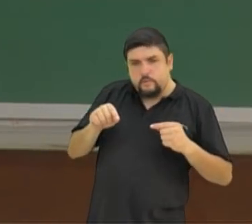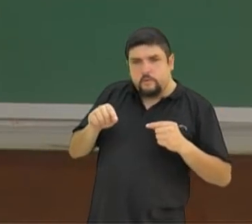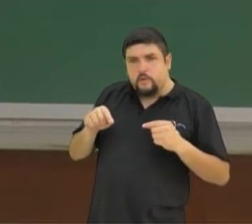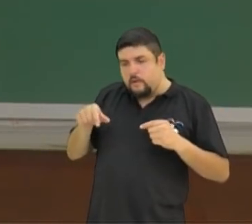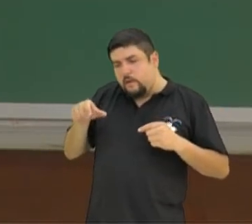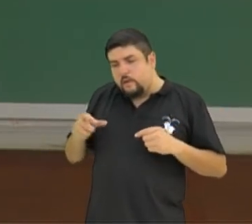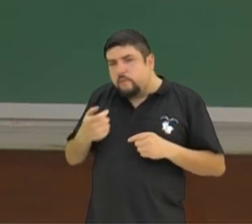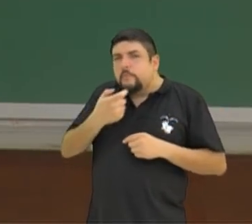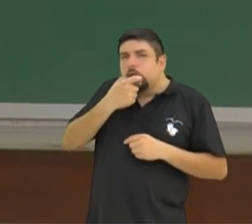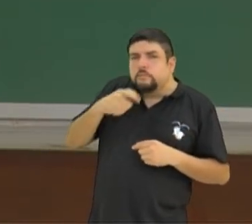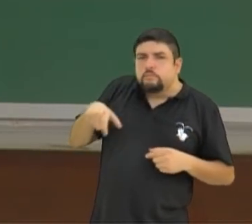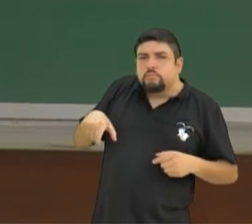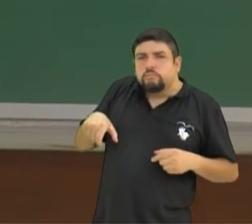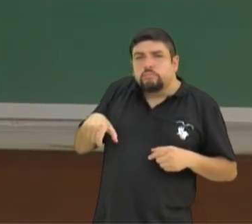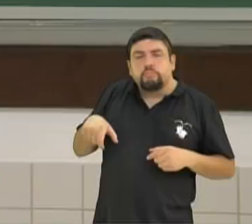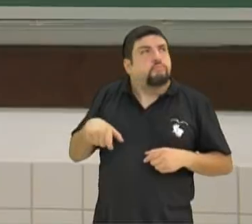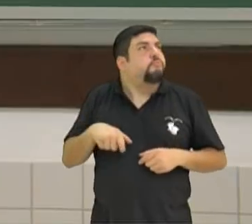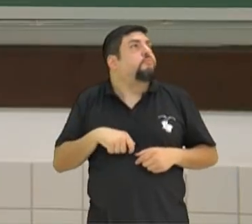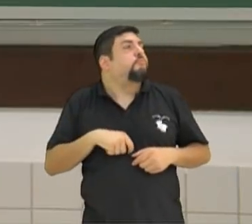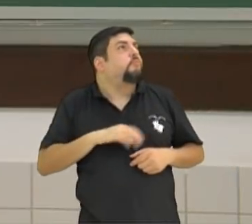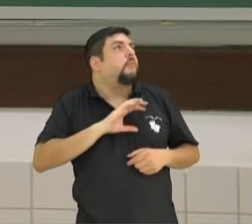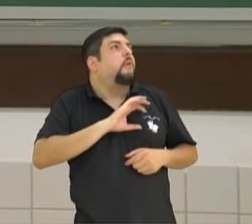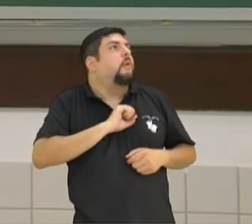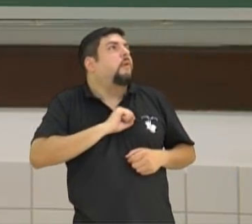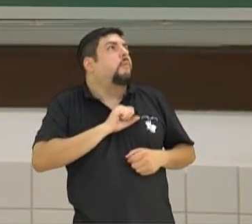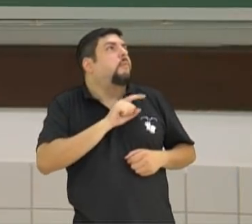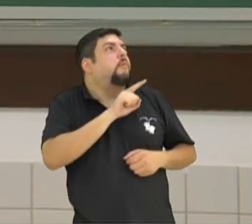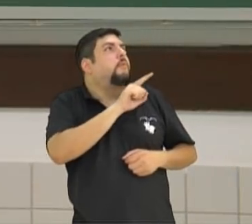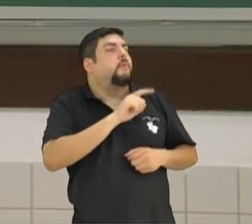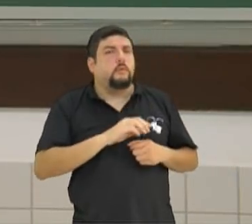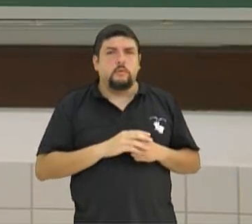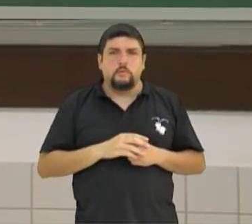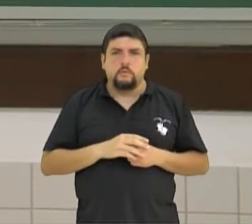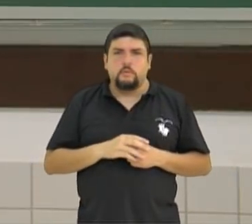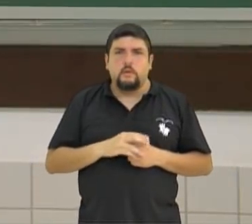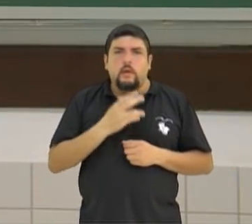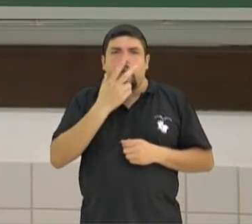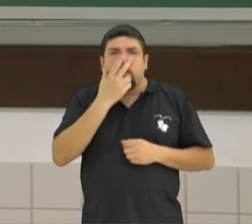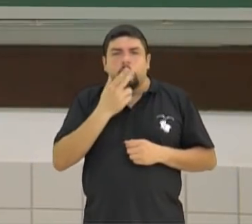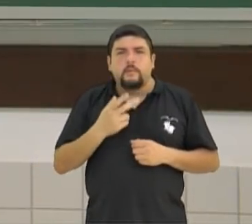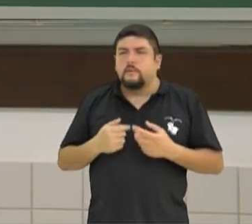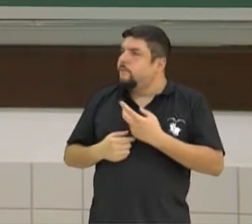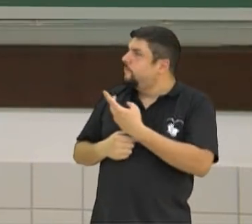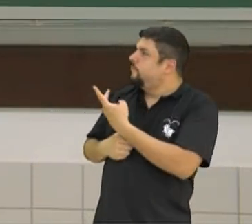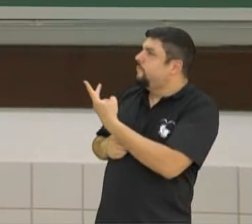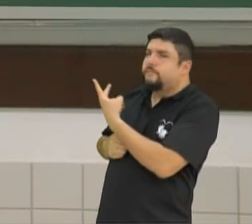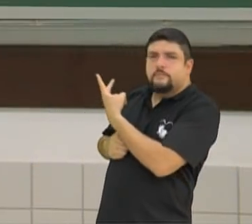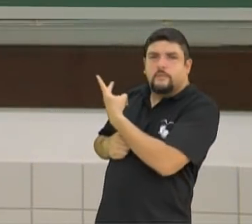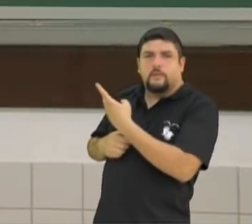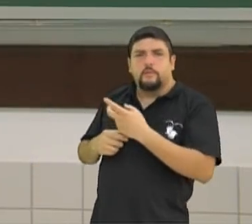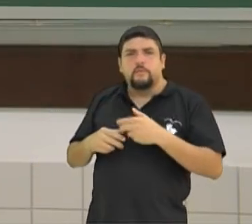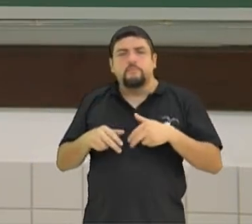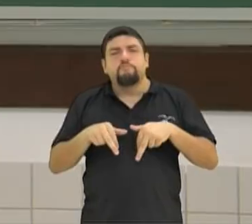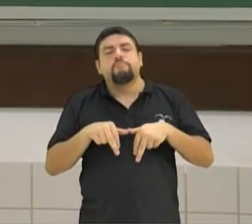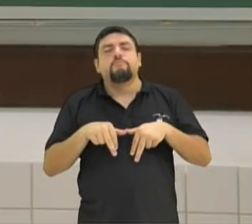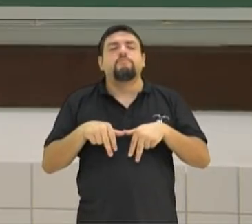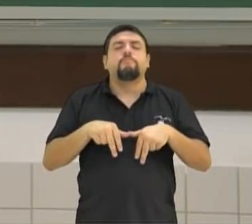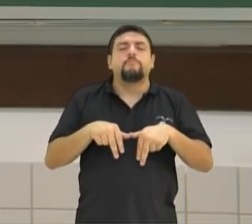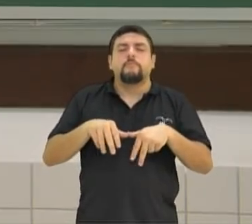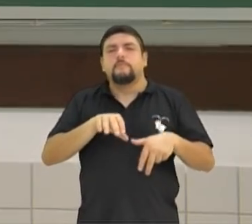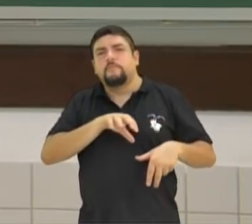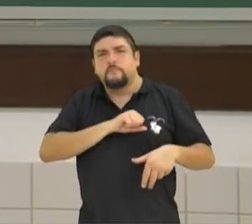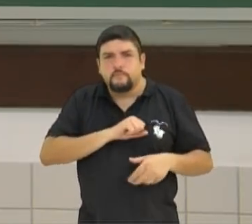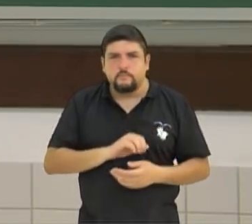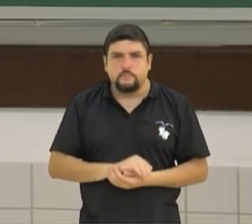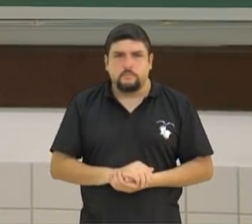sucrilhos dizendo, eu amo você. Né? Então, como se fosse uma parceria entre os dois ali para poder dar certo a união. A gente tem